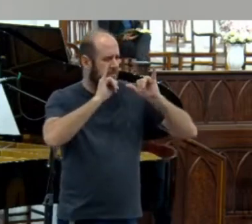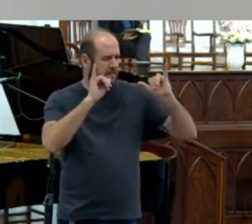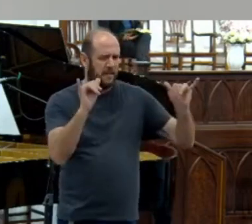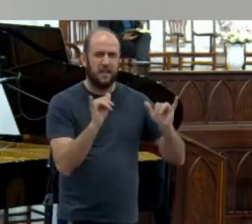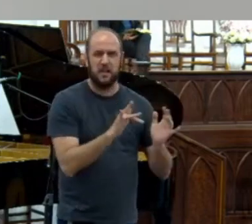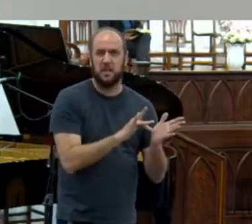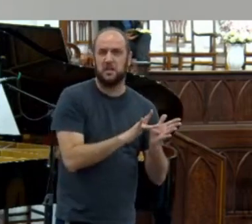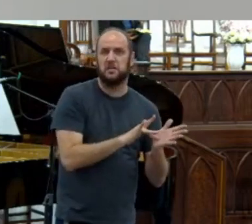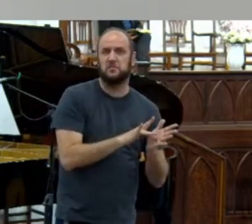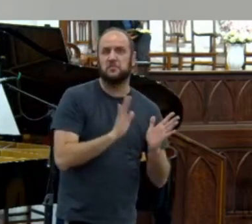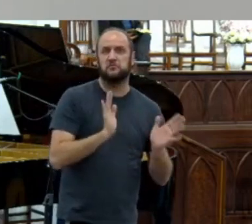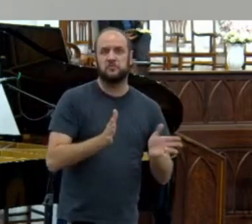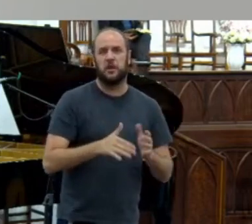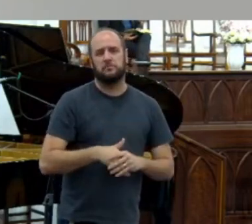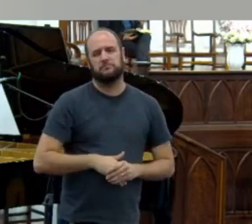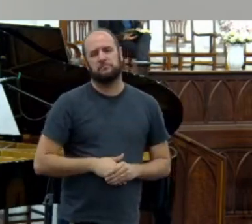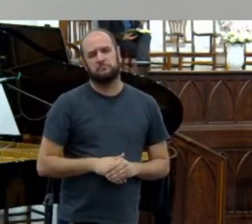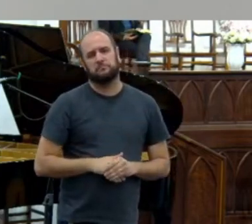seus inimigos?